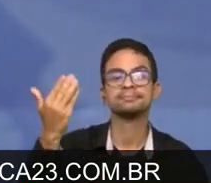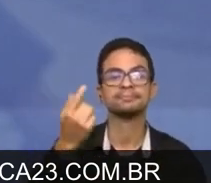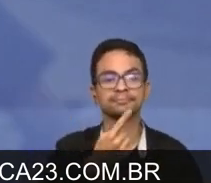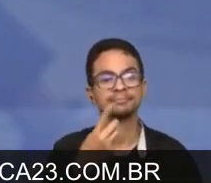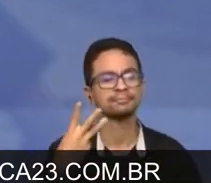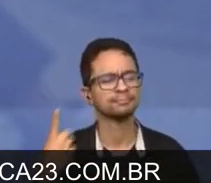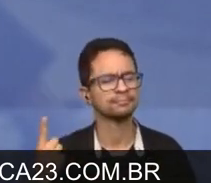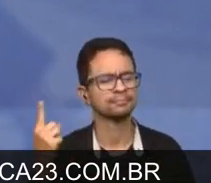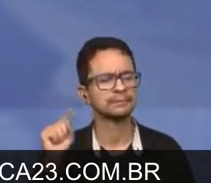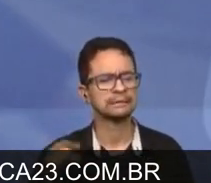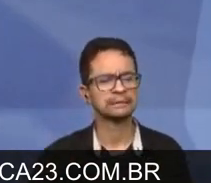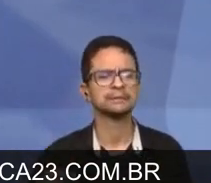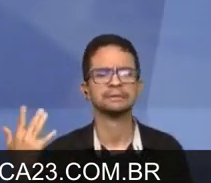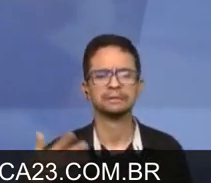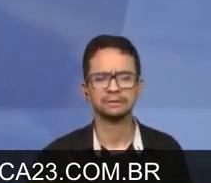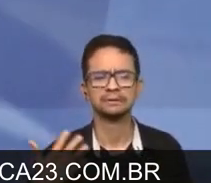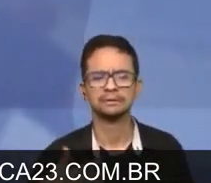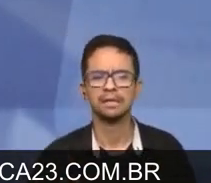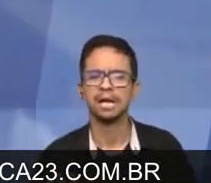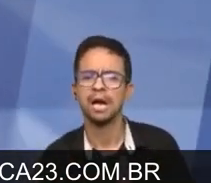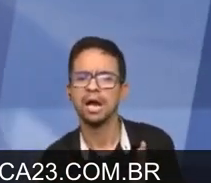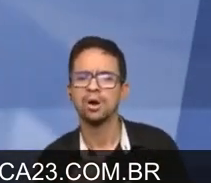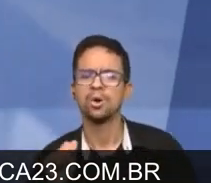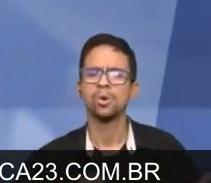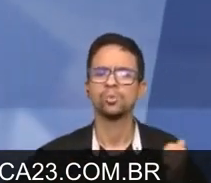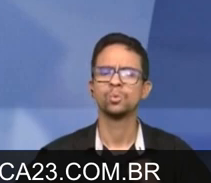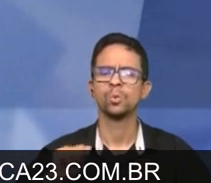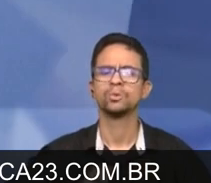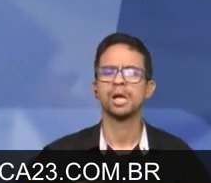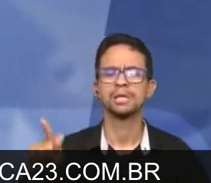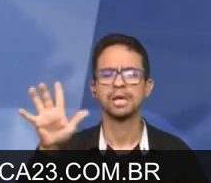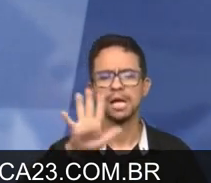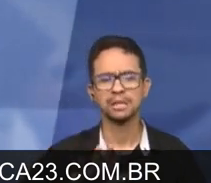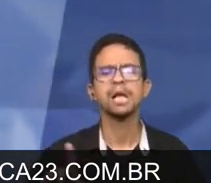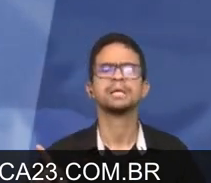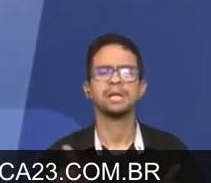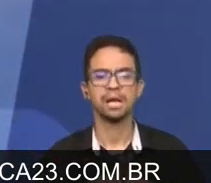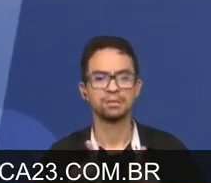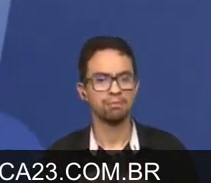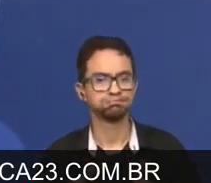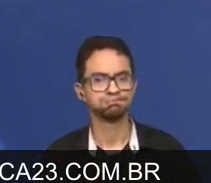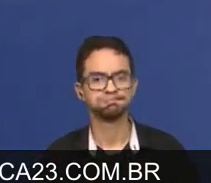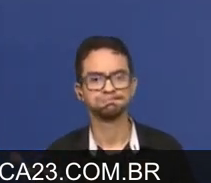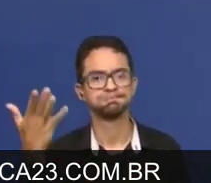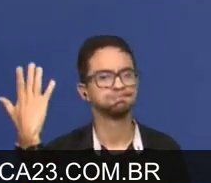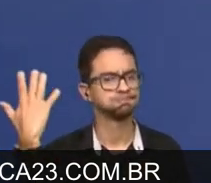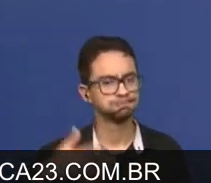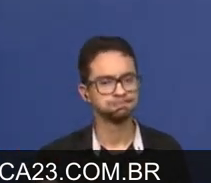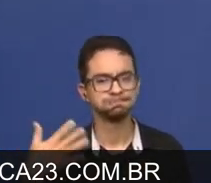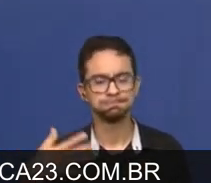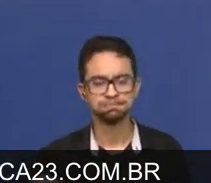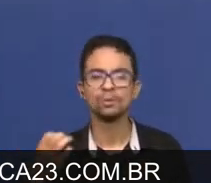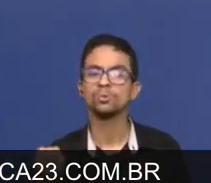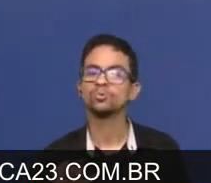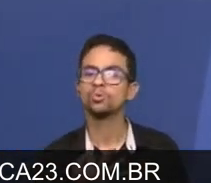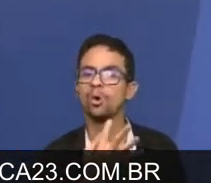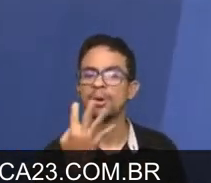mil. Os atendimentos de ansiedade generalizada também dispararam, com aumento de